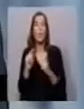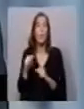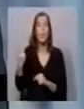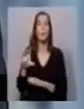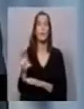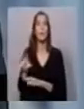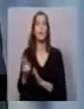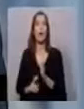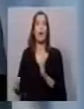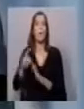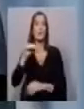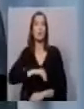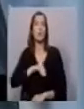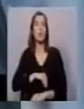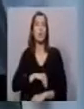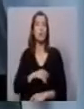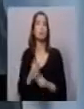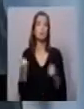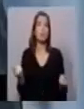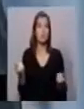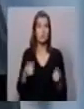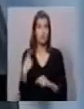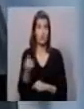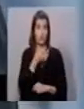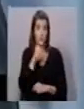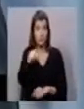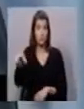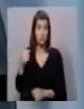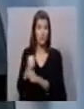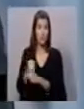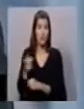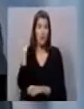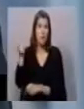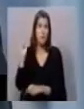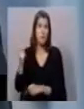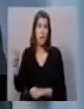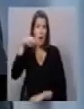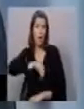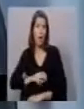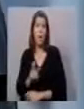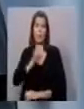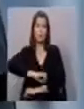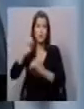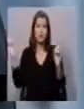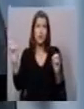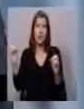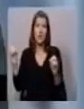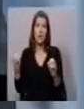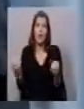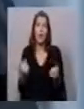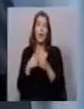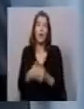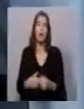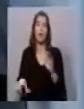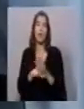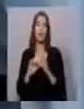para o aumento dos salários. Porquê? Porque nós estamos a falar de trabalhadores que há muitos anos que não têm qualquer atualização dos salários. E é um princípio constitucional que assegura